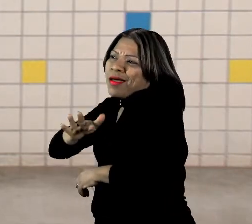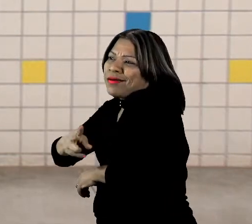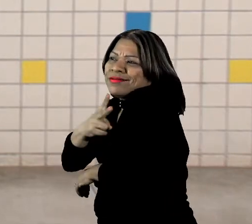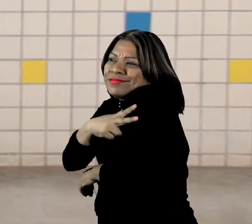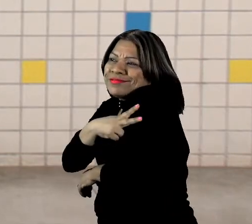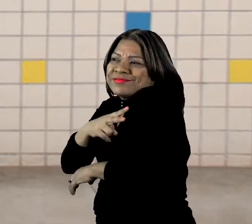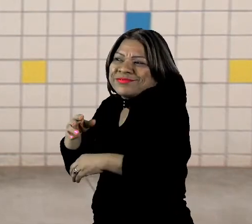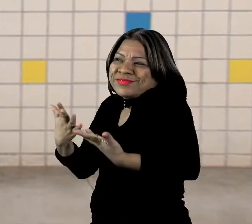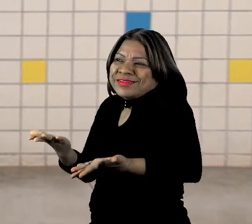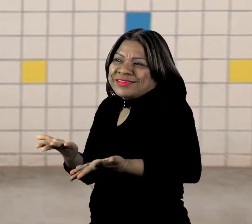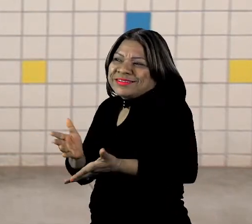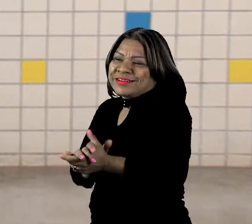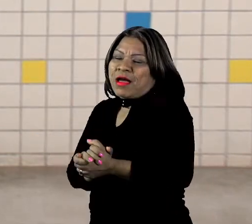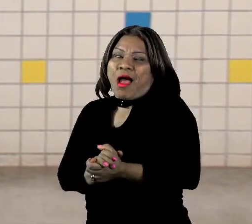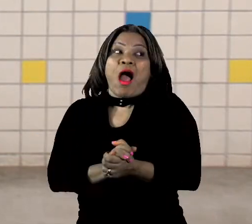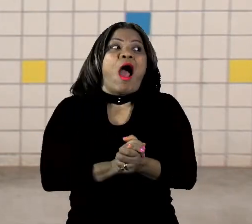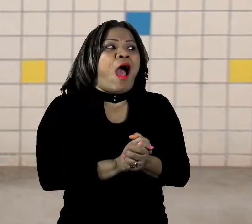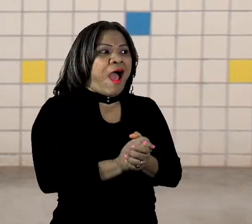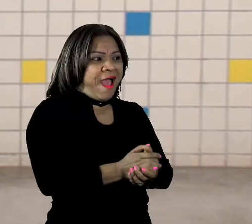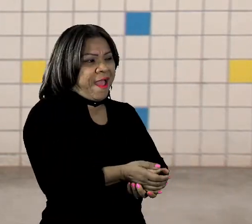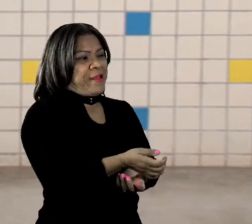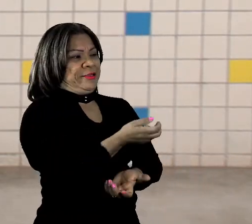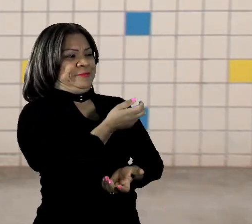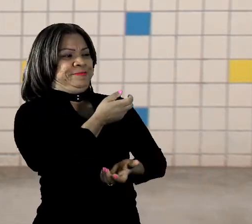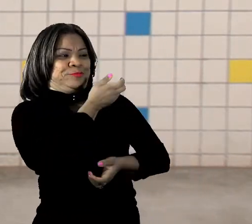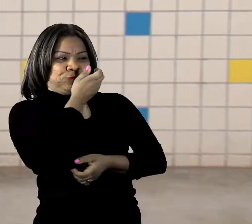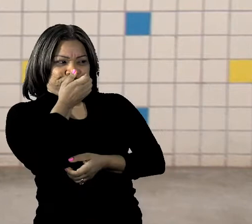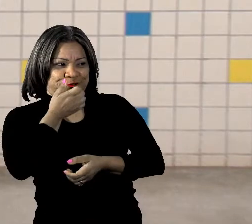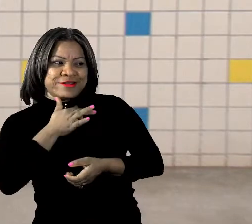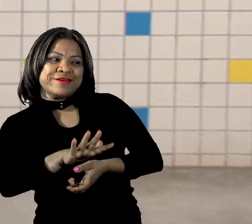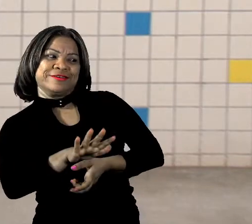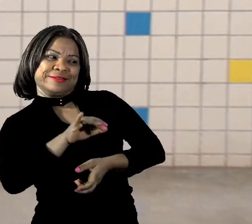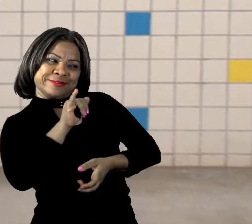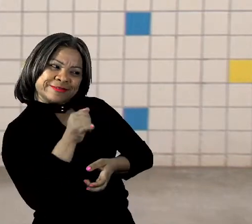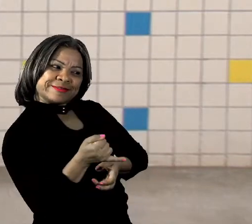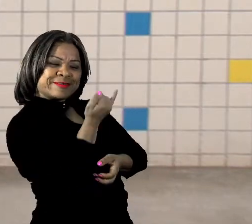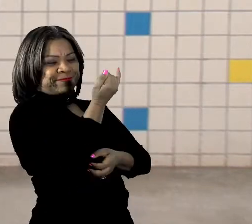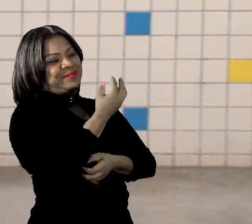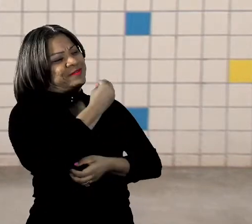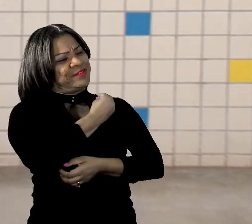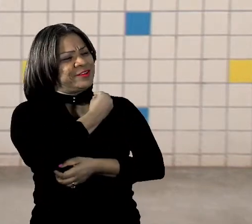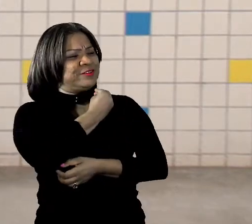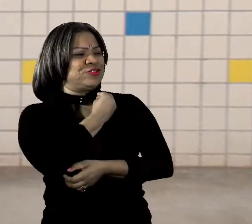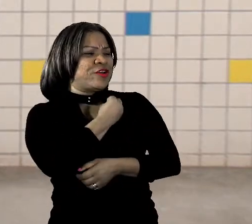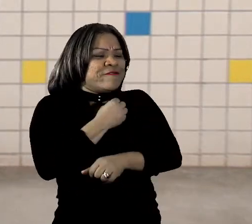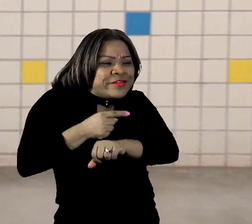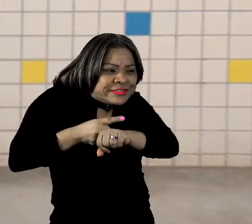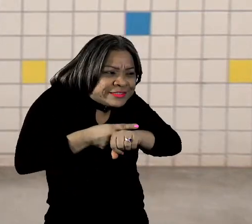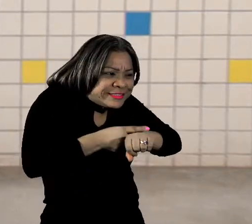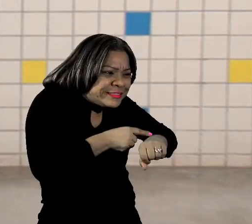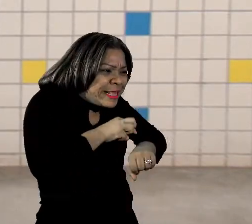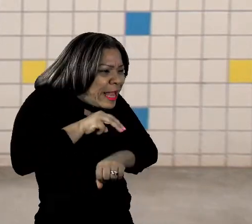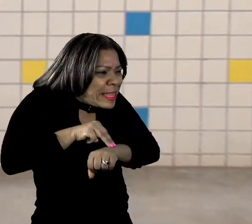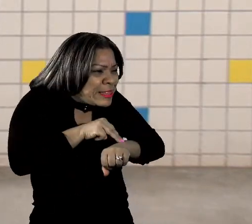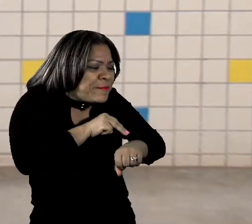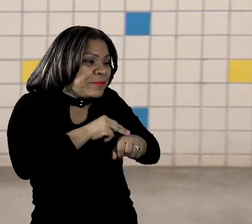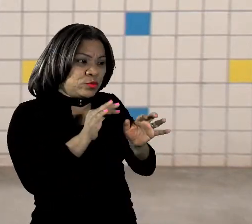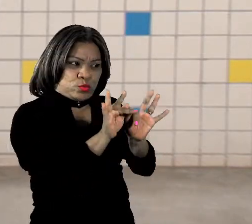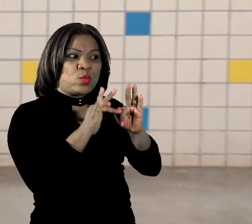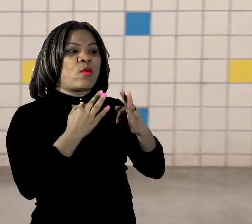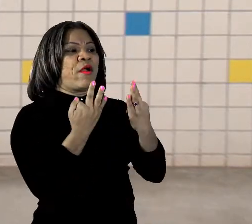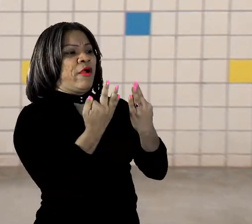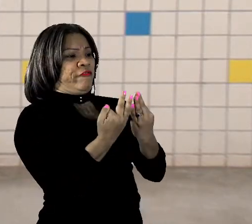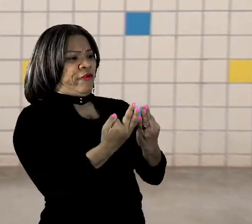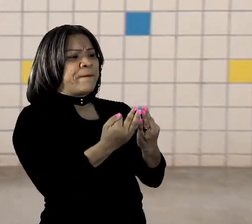ela respondeu, crianças, aproveite muito a vida de vocês, cada minuto, com a família, que são as pessoas